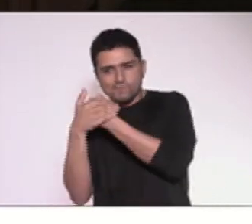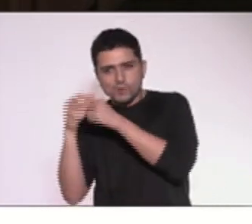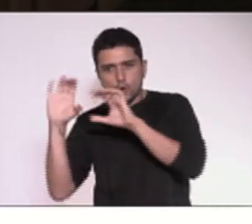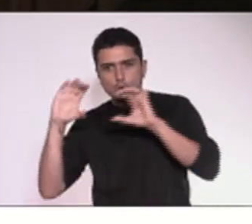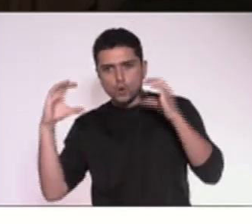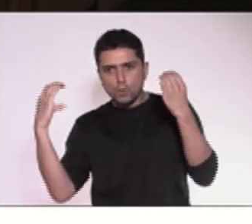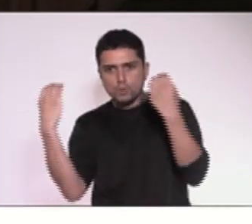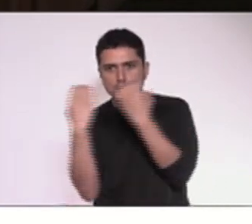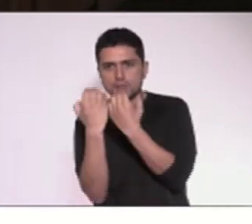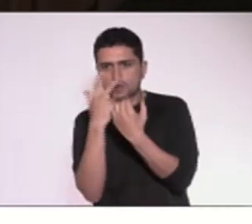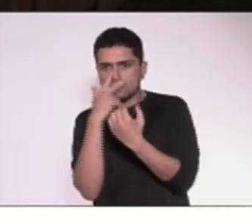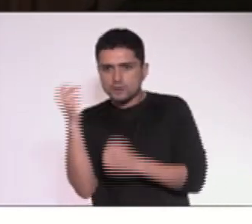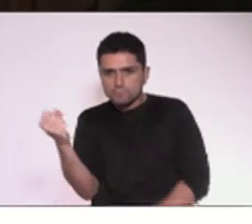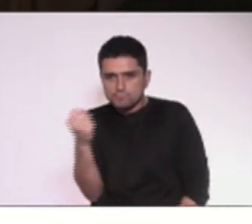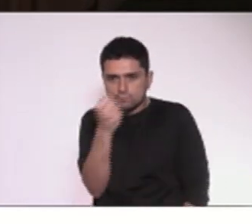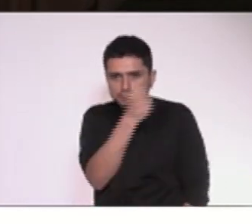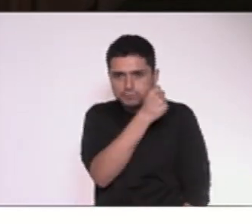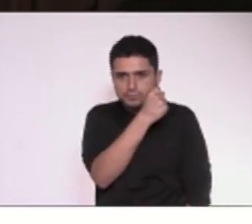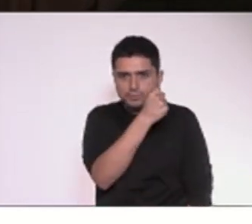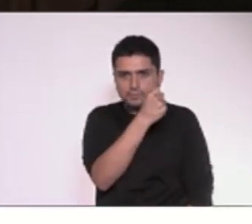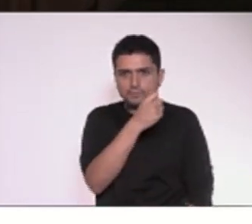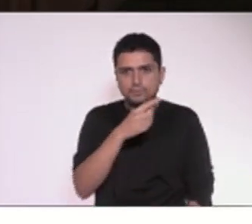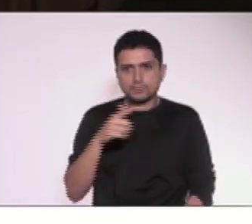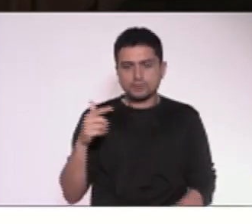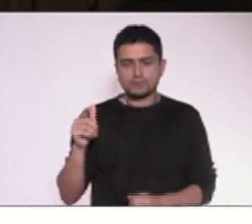usando-as de escudo humano,